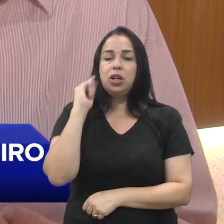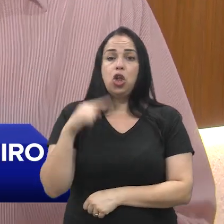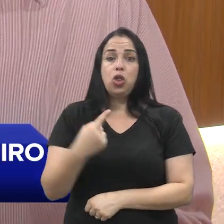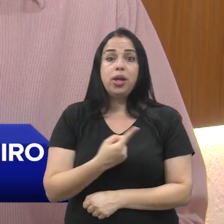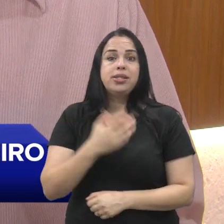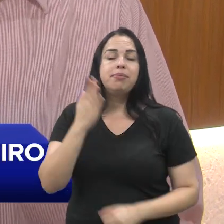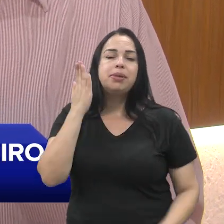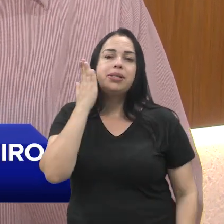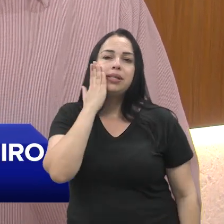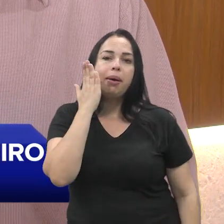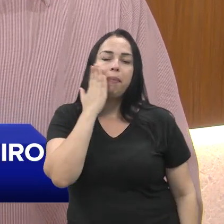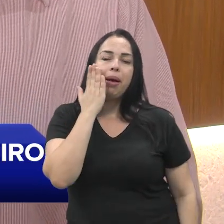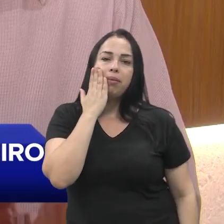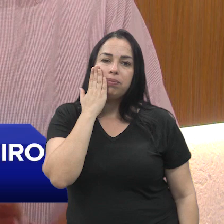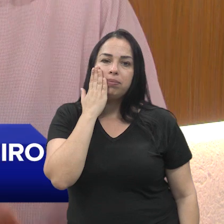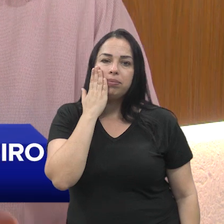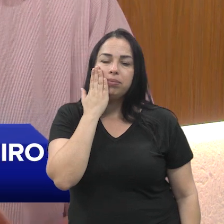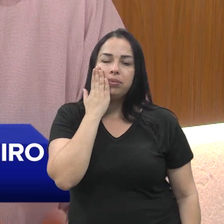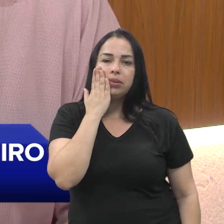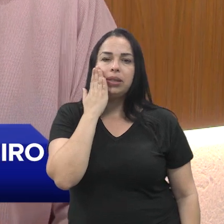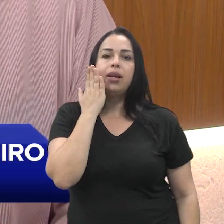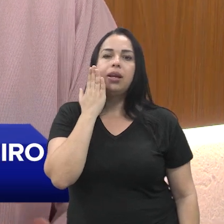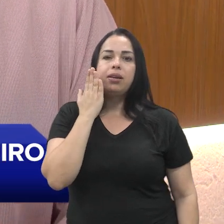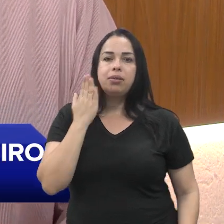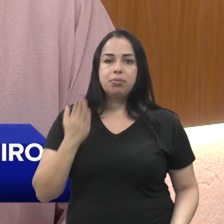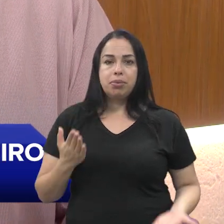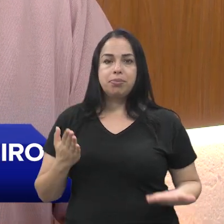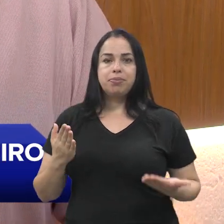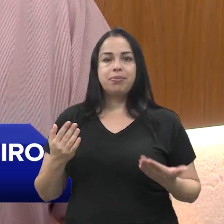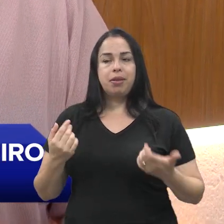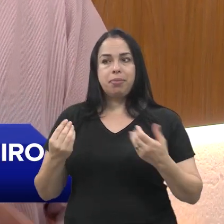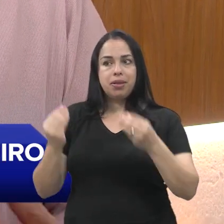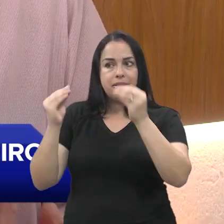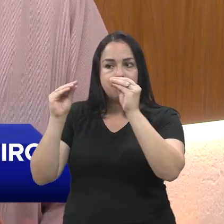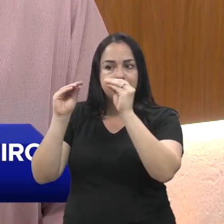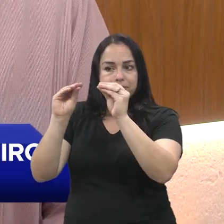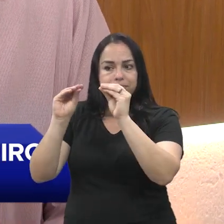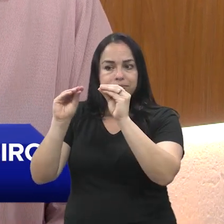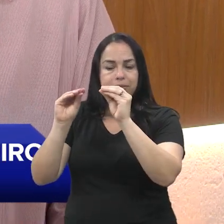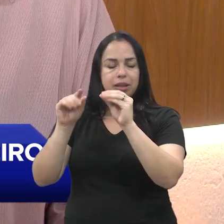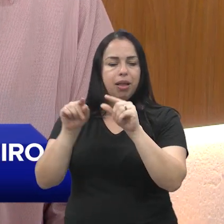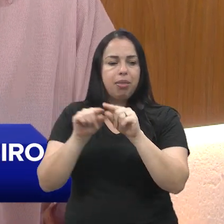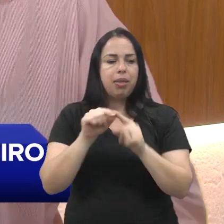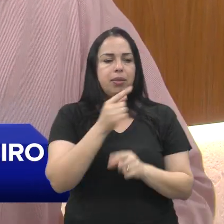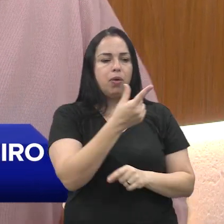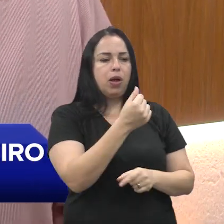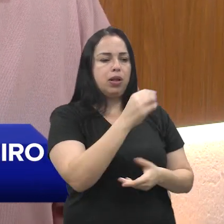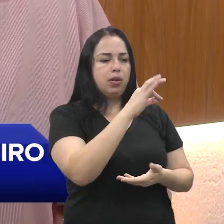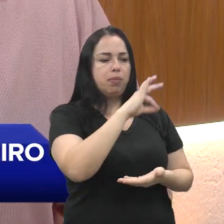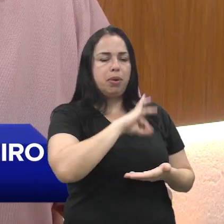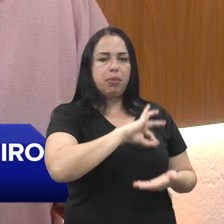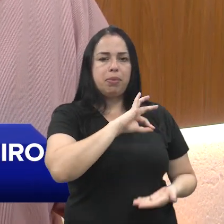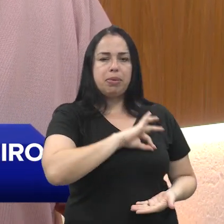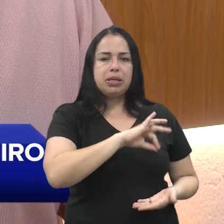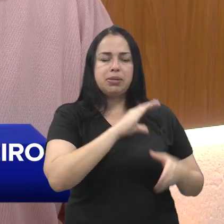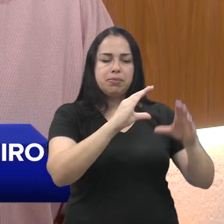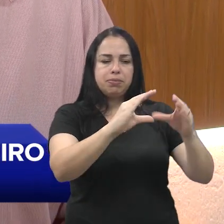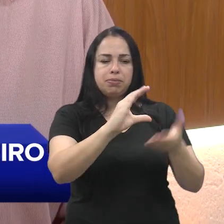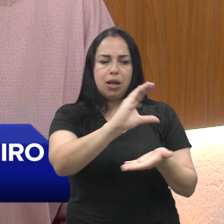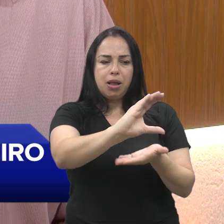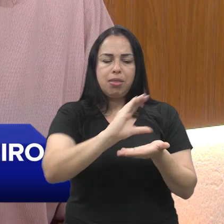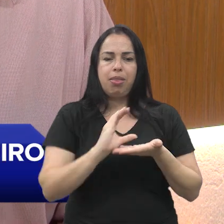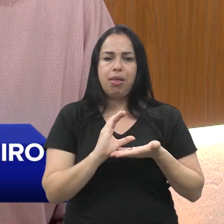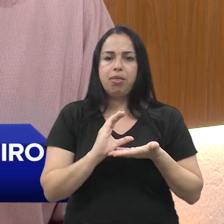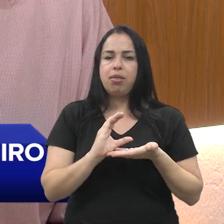planejamento, é fundamental que nós saibamos do seguinte: para que nós possamos ir colocar os nossos valores a receber,